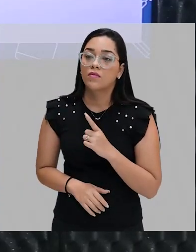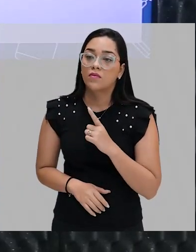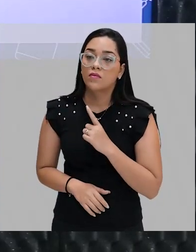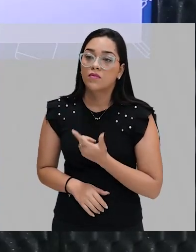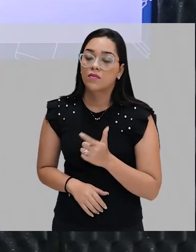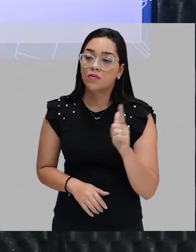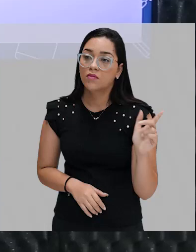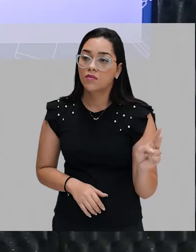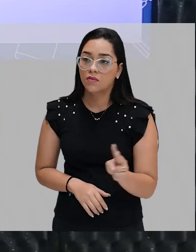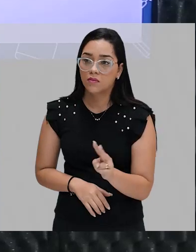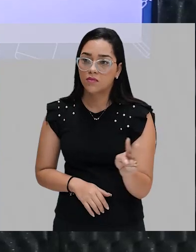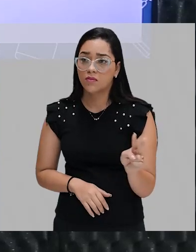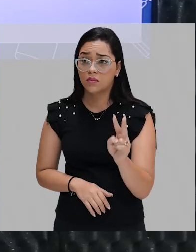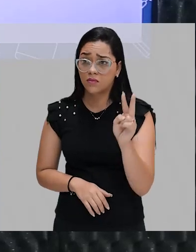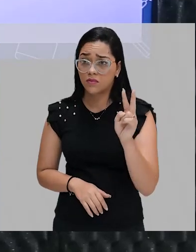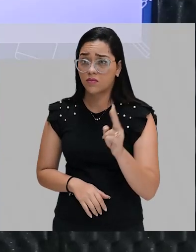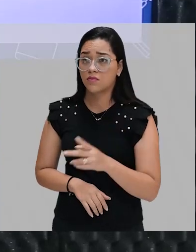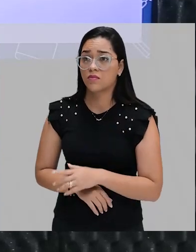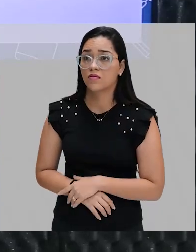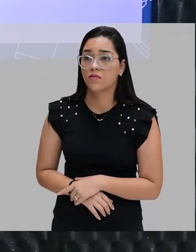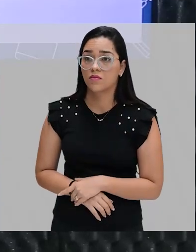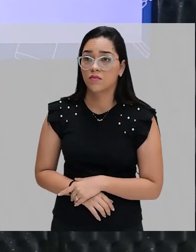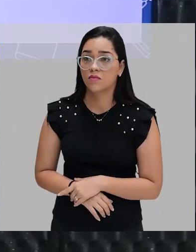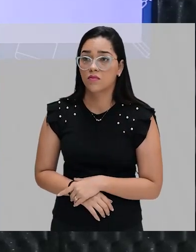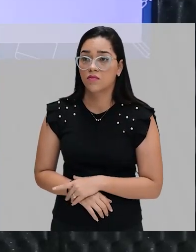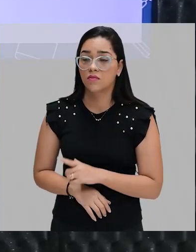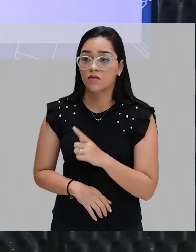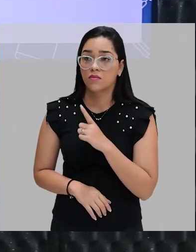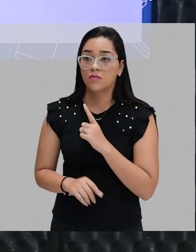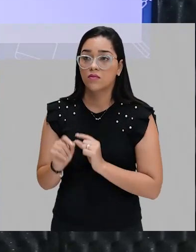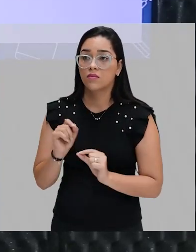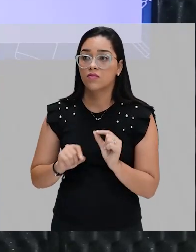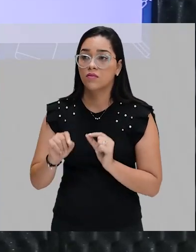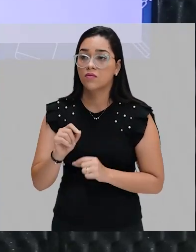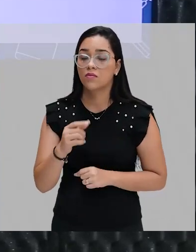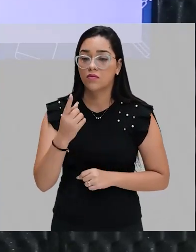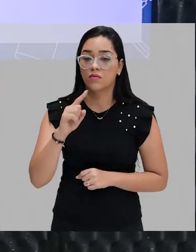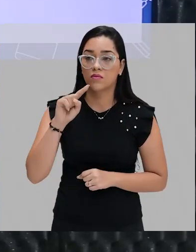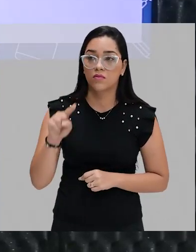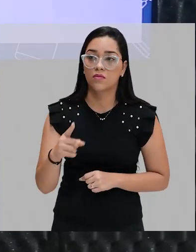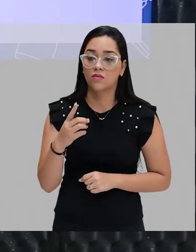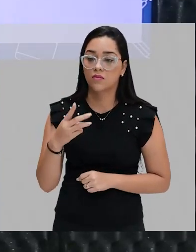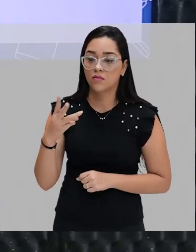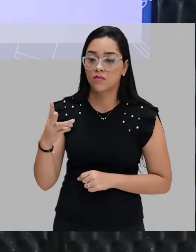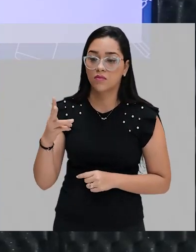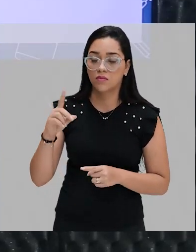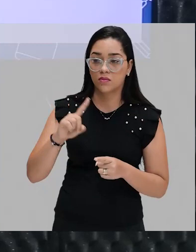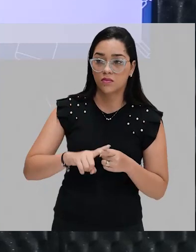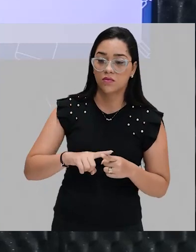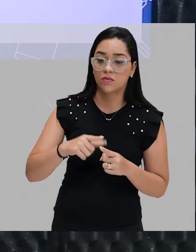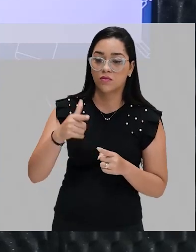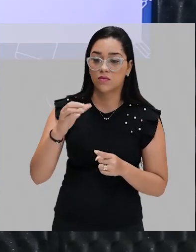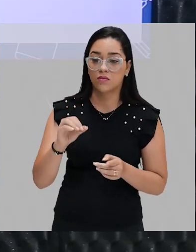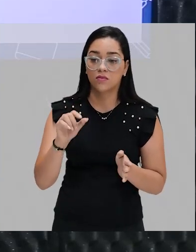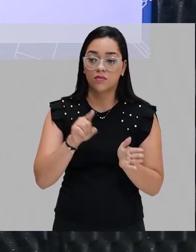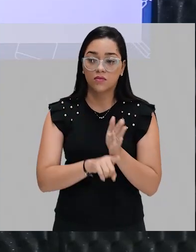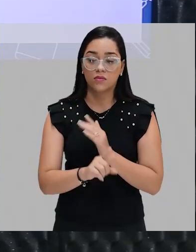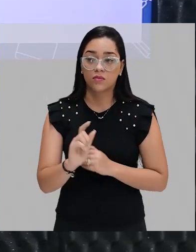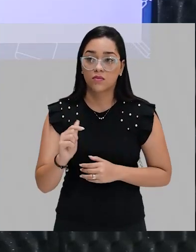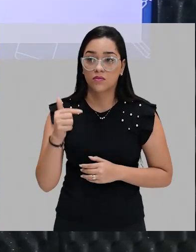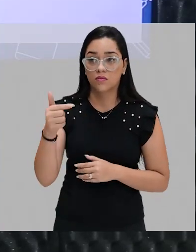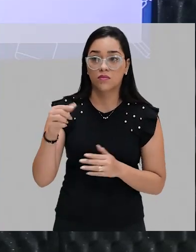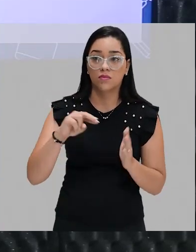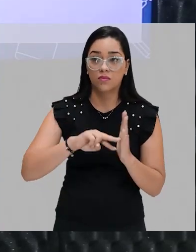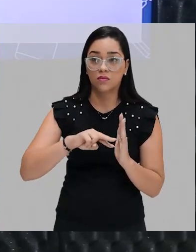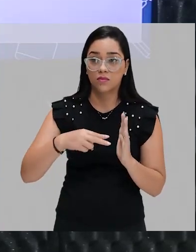Para o carbonato de cálcio, a solubilidade vai ser de 1,3 vezes 10 a menos 2. Então, 10 a menos 2 quer